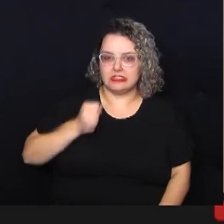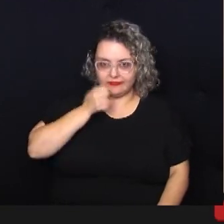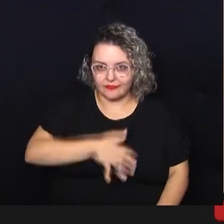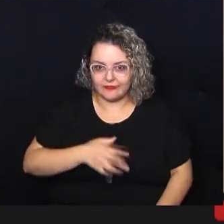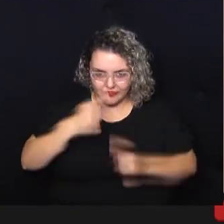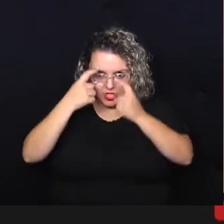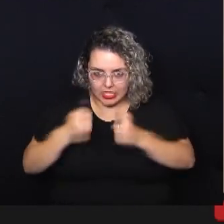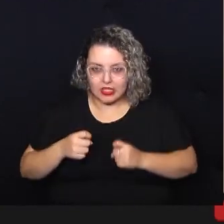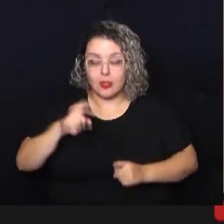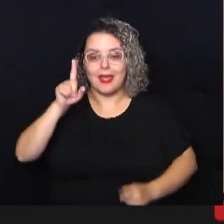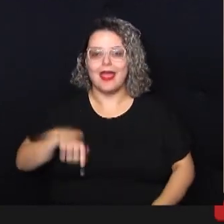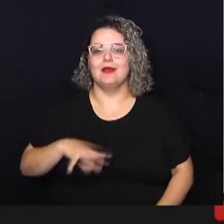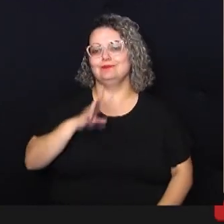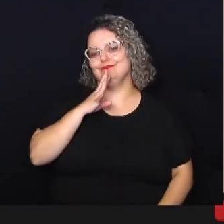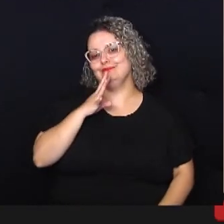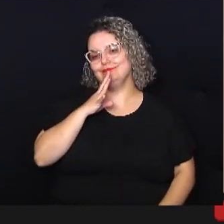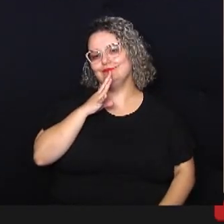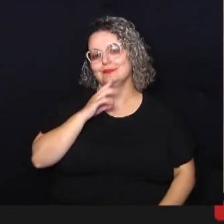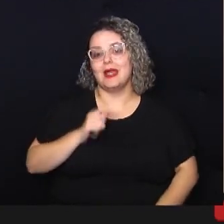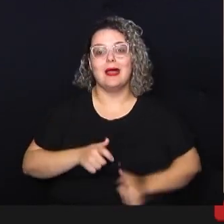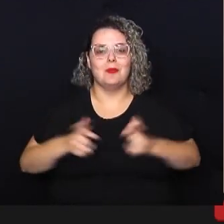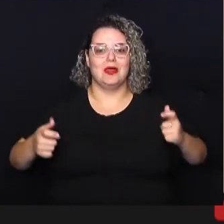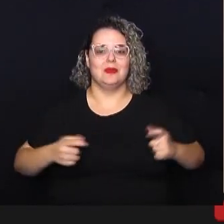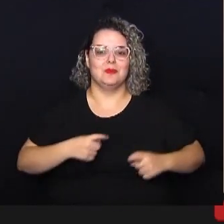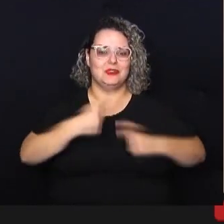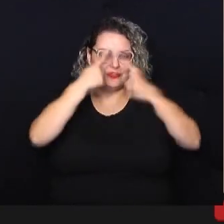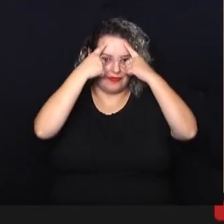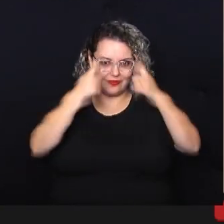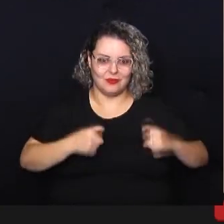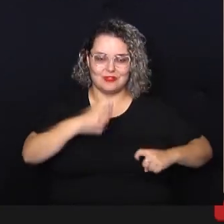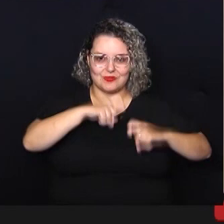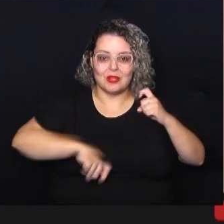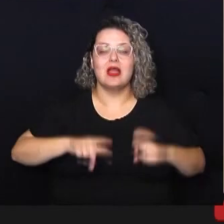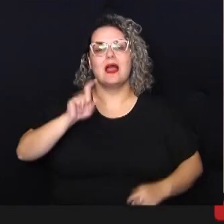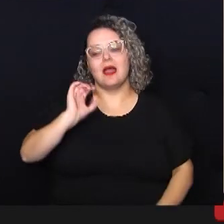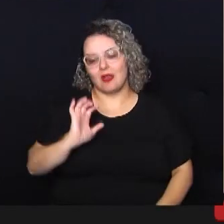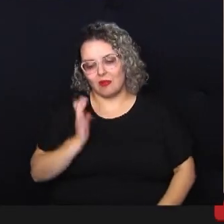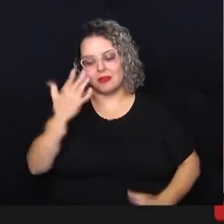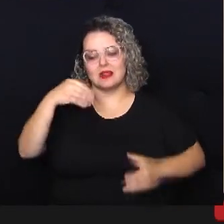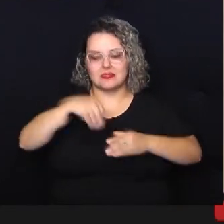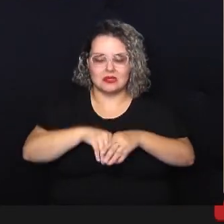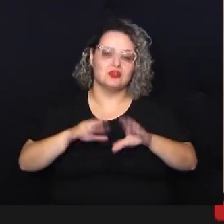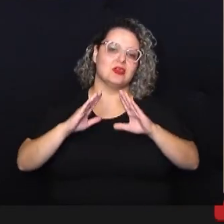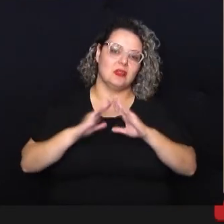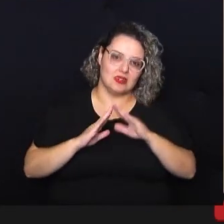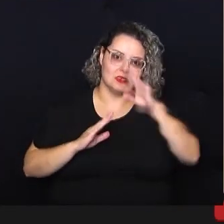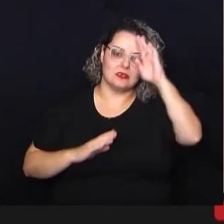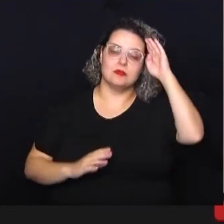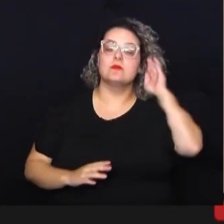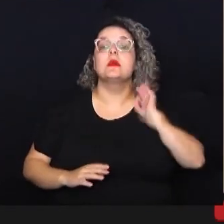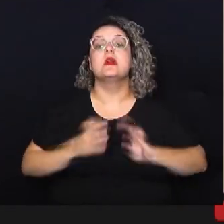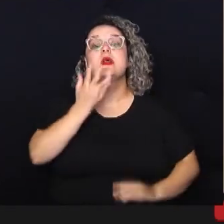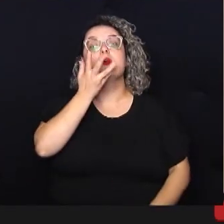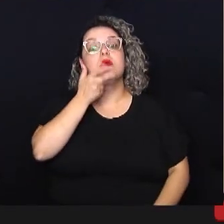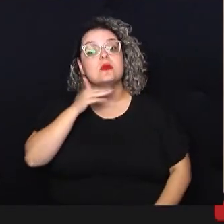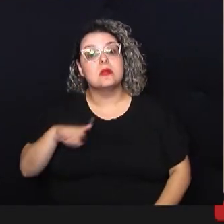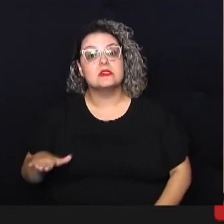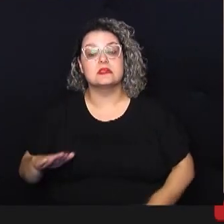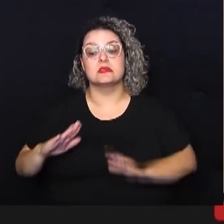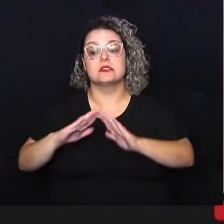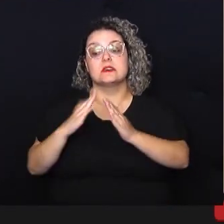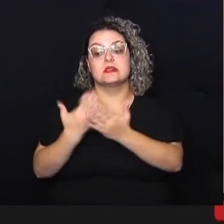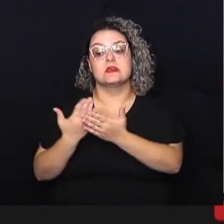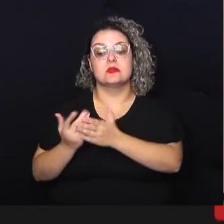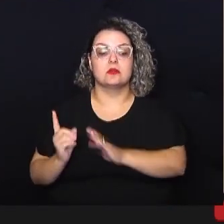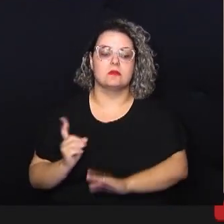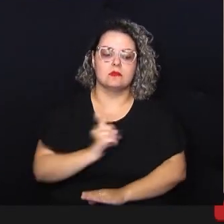grande maioria dos casos de violência sexual acontece dentro de casa. Então, com a pandemia, né, com as crianças fora da escola, com as crianças mais